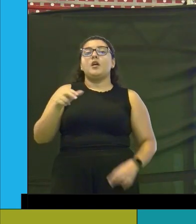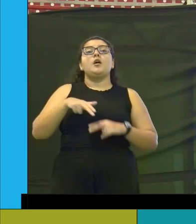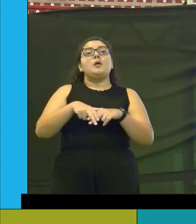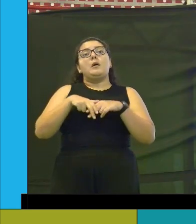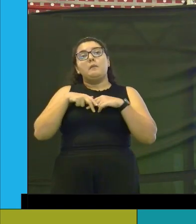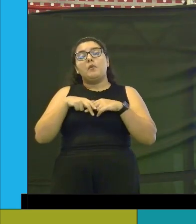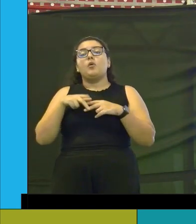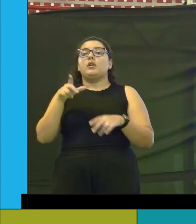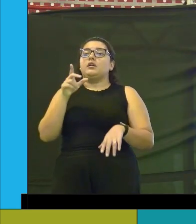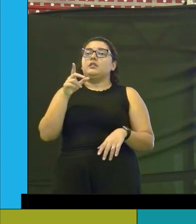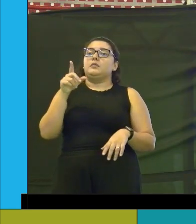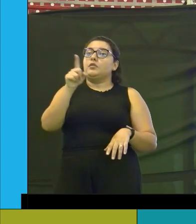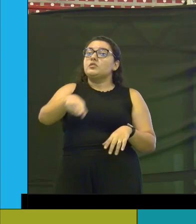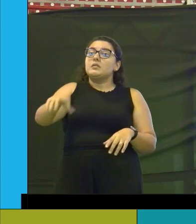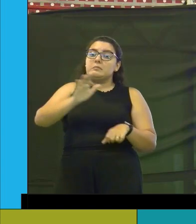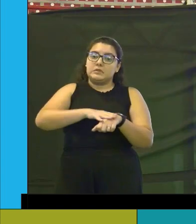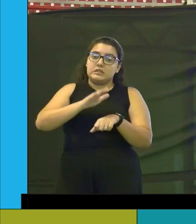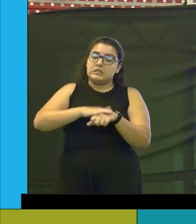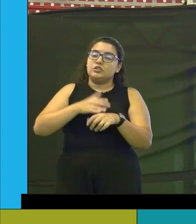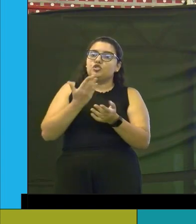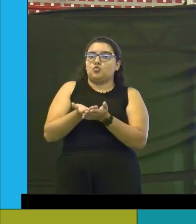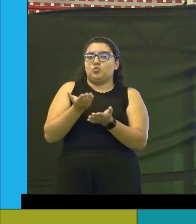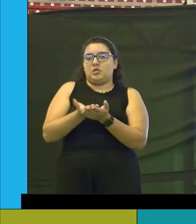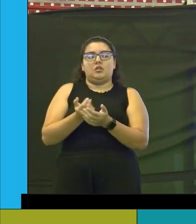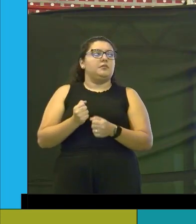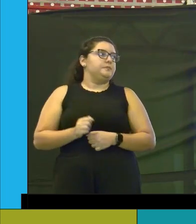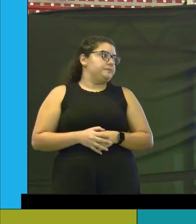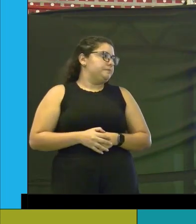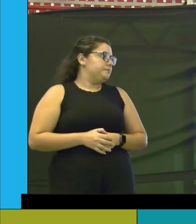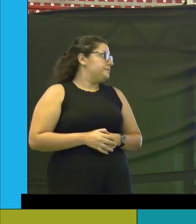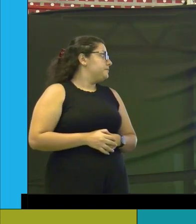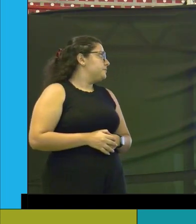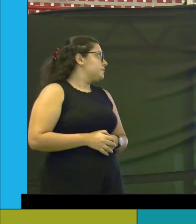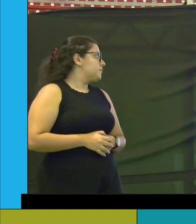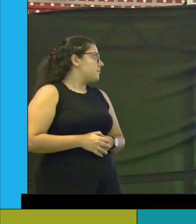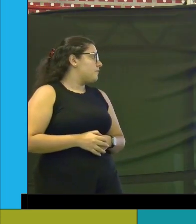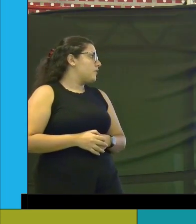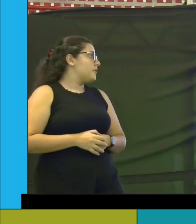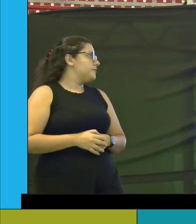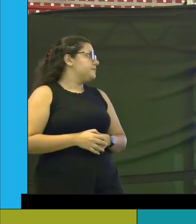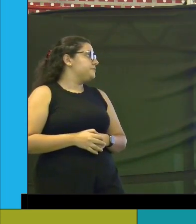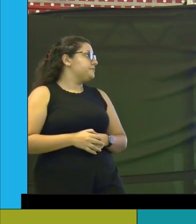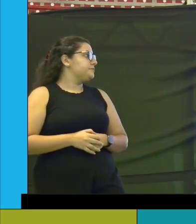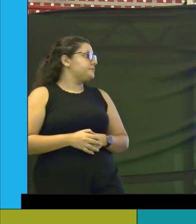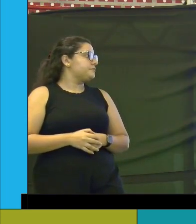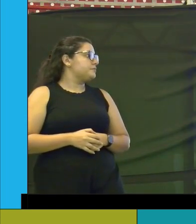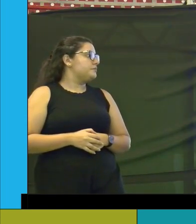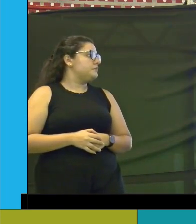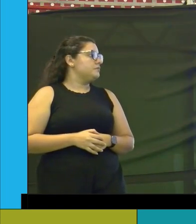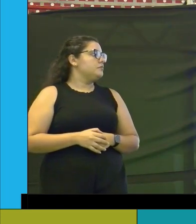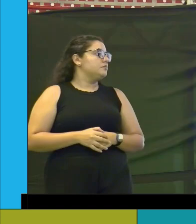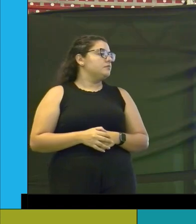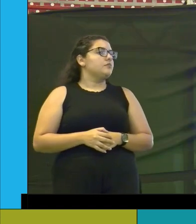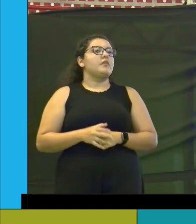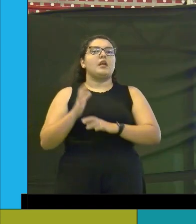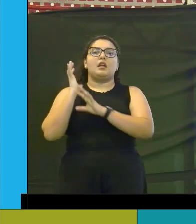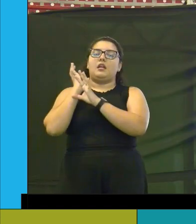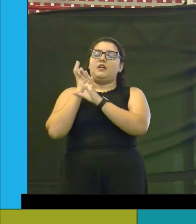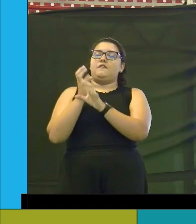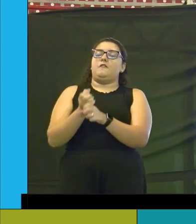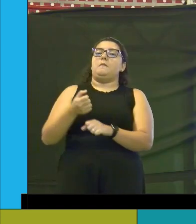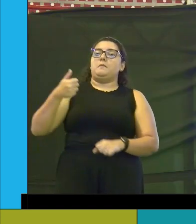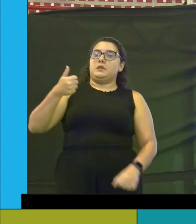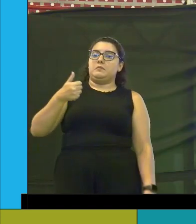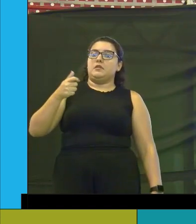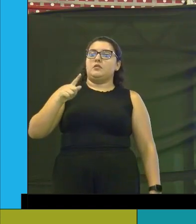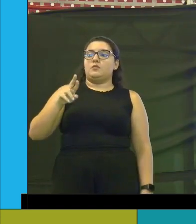o ponto que a gente tem que trabalhar aqui. Então vamos aqui, só para a gente concluir e fazer essa revisão da equação do primeiro grau.